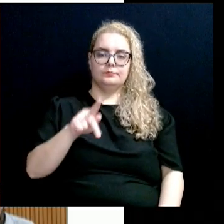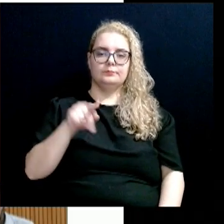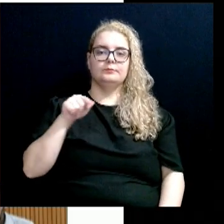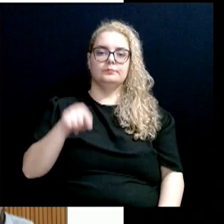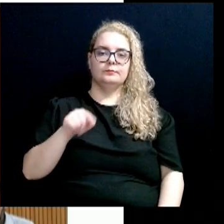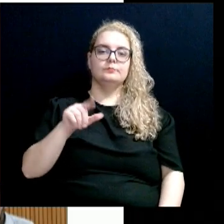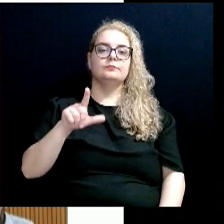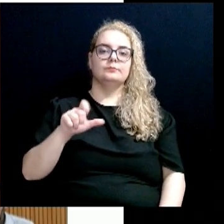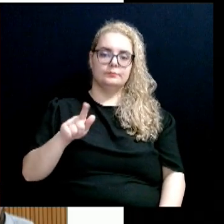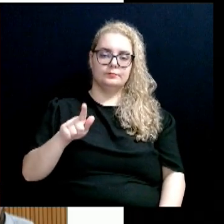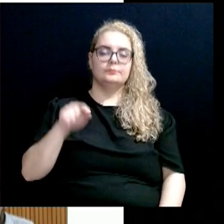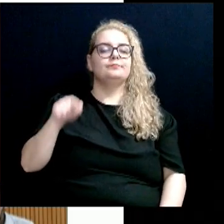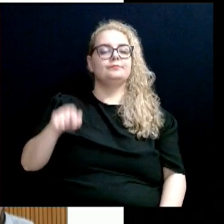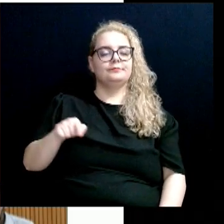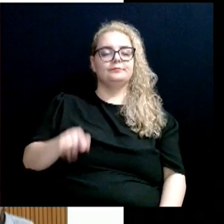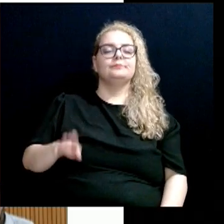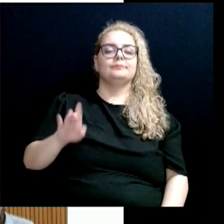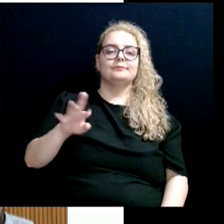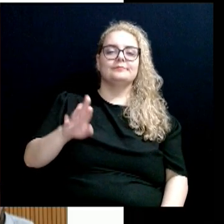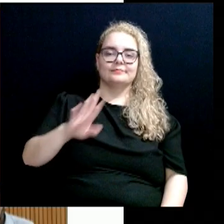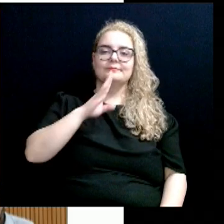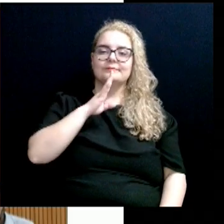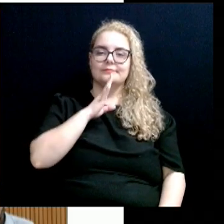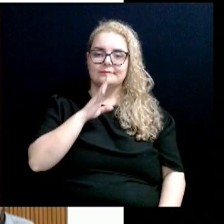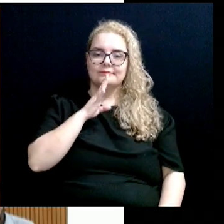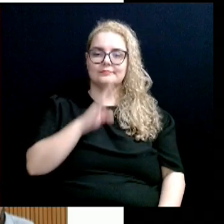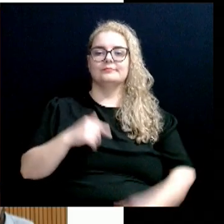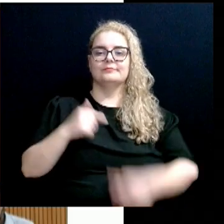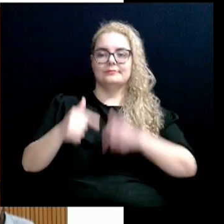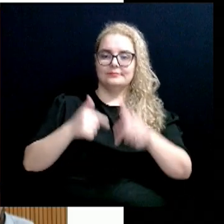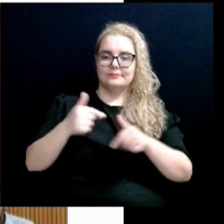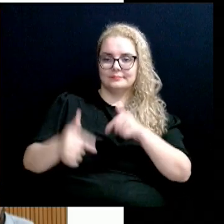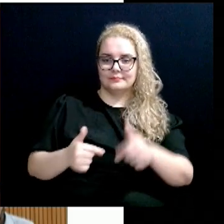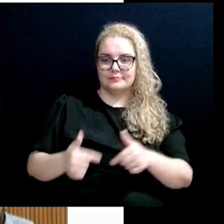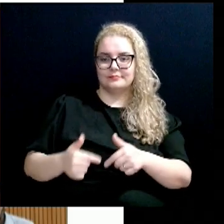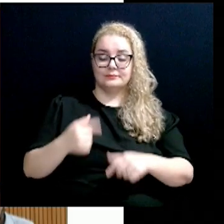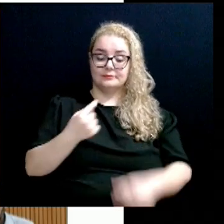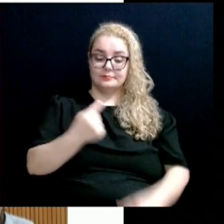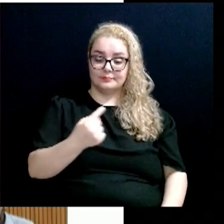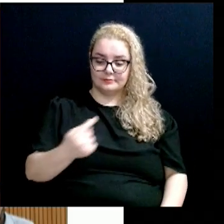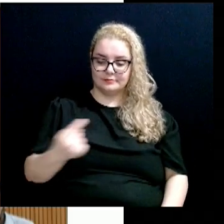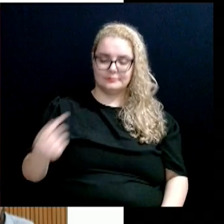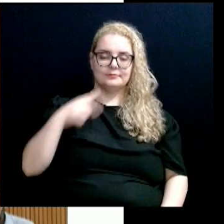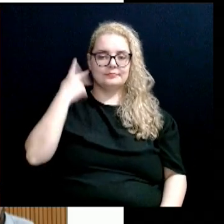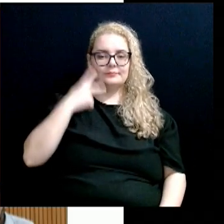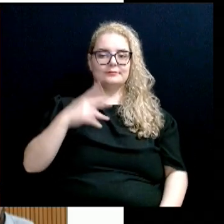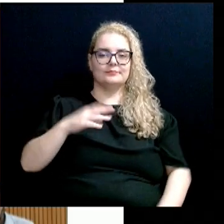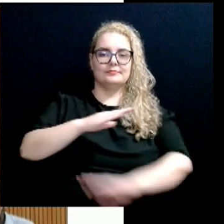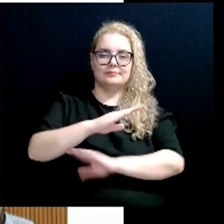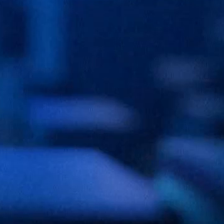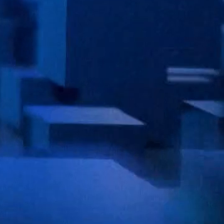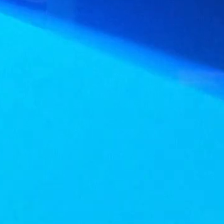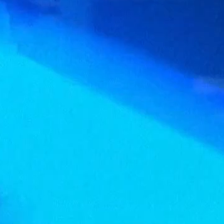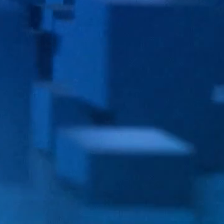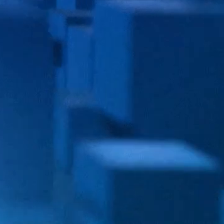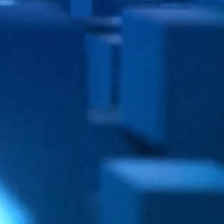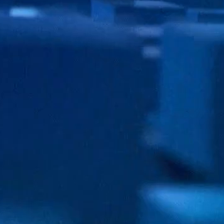campinas.sp.leg.br e conheça o trabalho detalhado de cada um dos parlamentares da Câmara Municipal de Campinas.